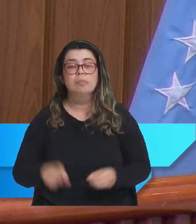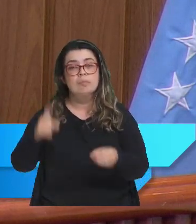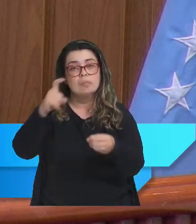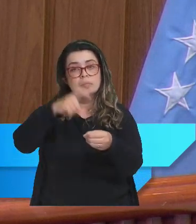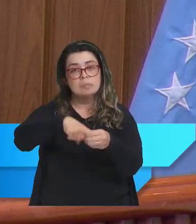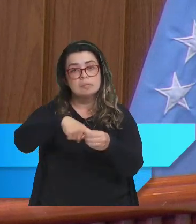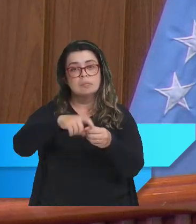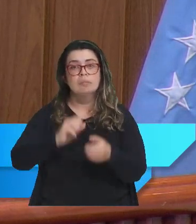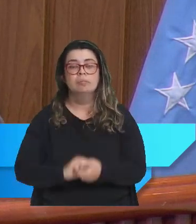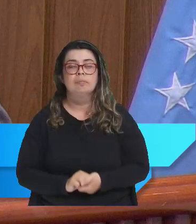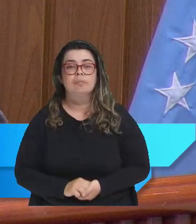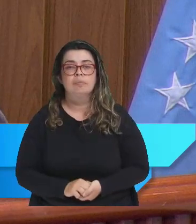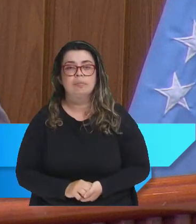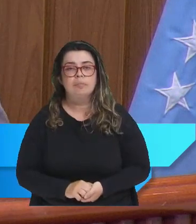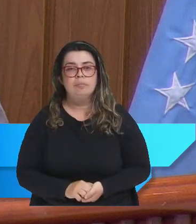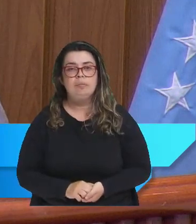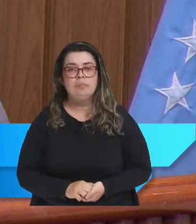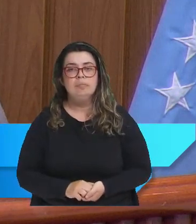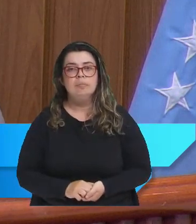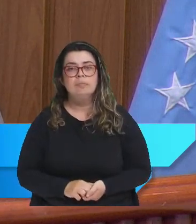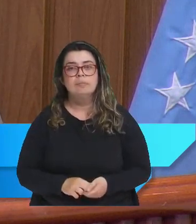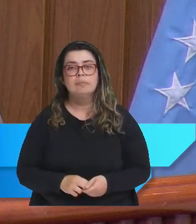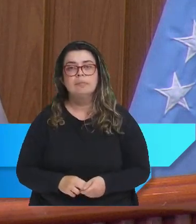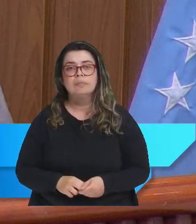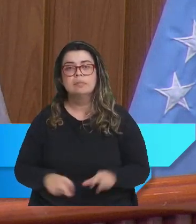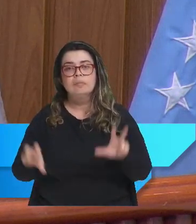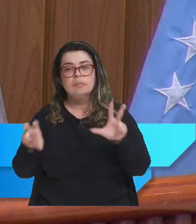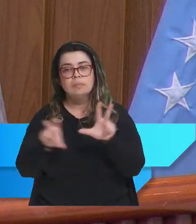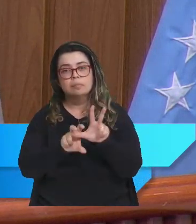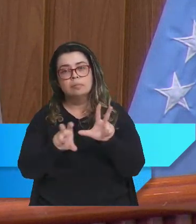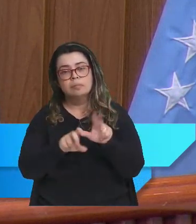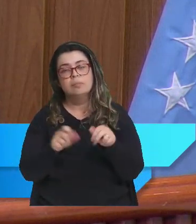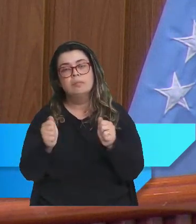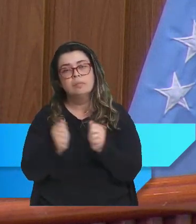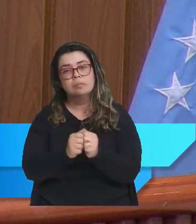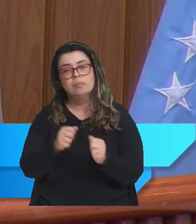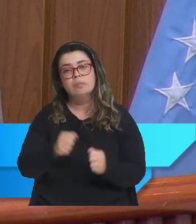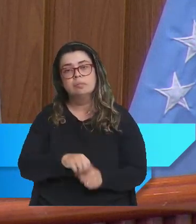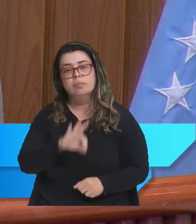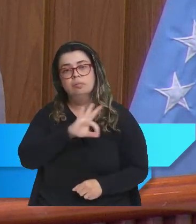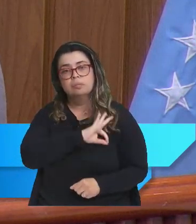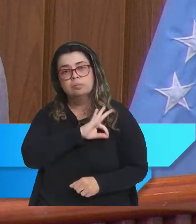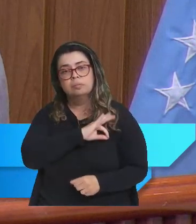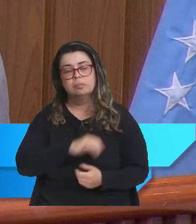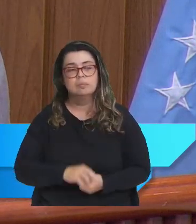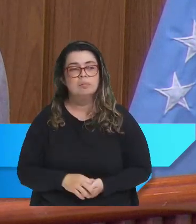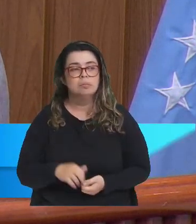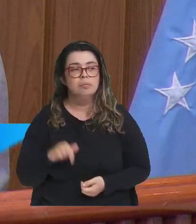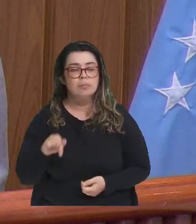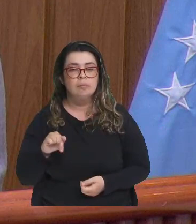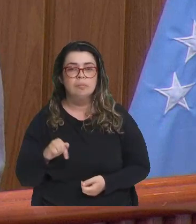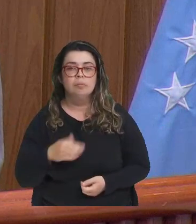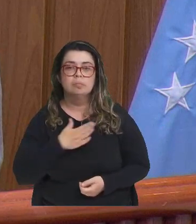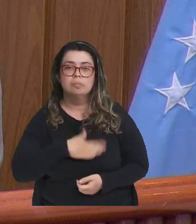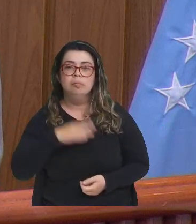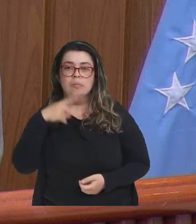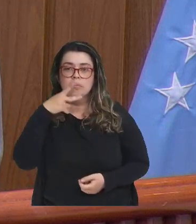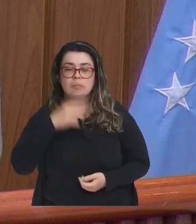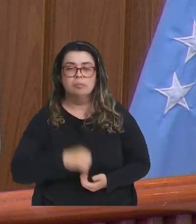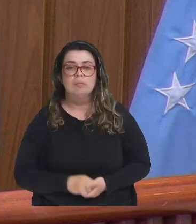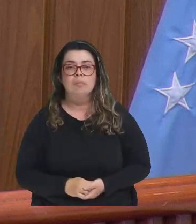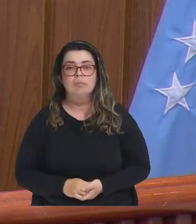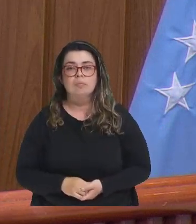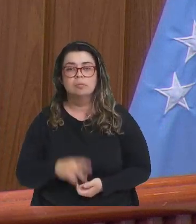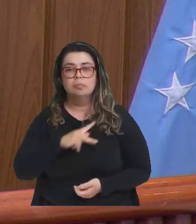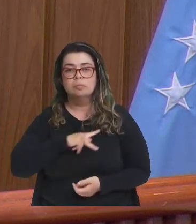da operação da atividade delegada. Né? Então, essa é a minha consideração enquanto presidente da